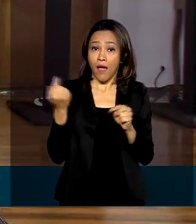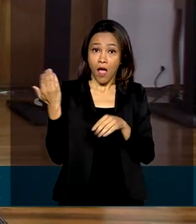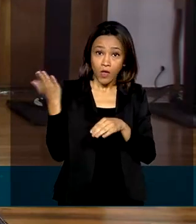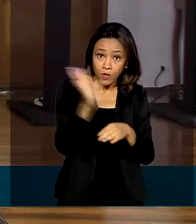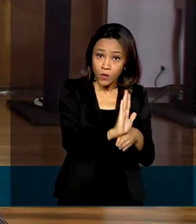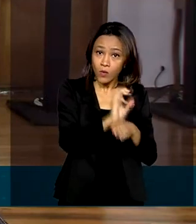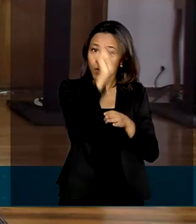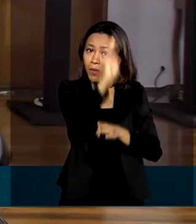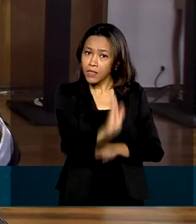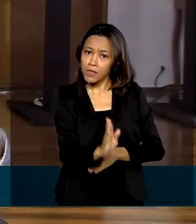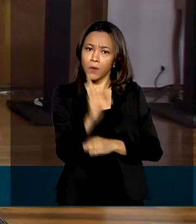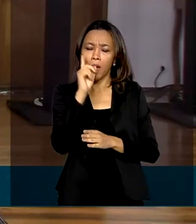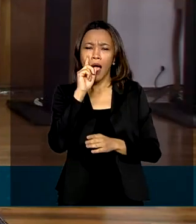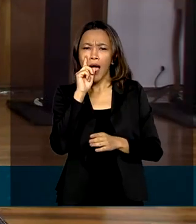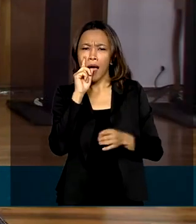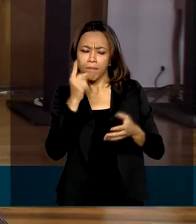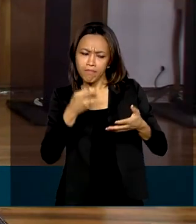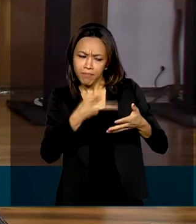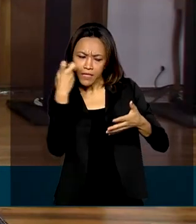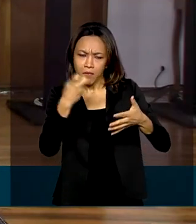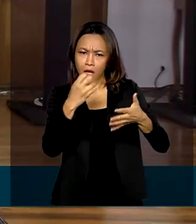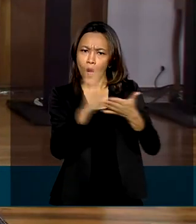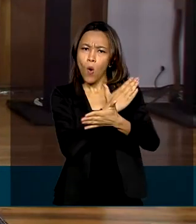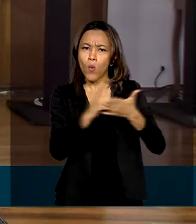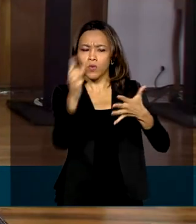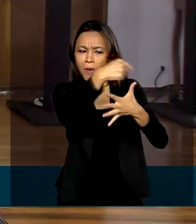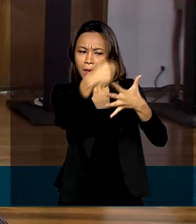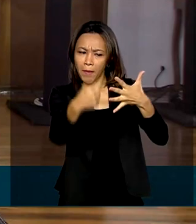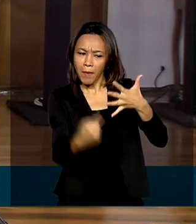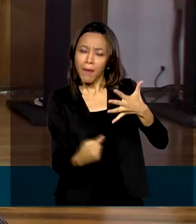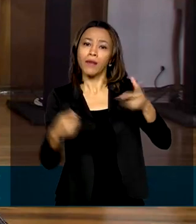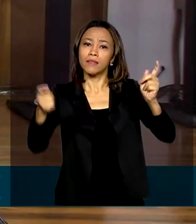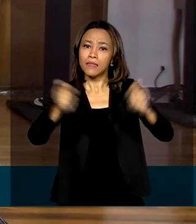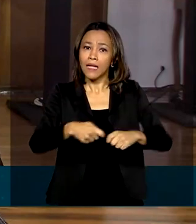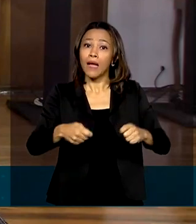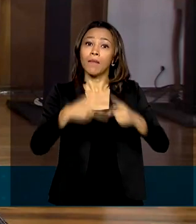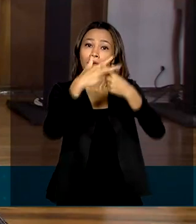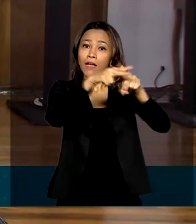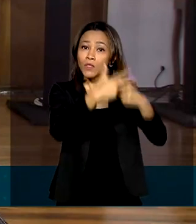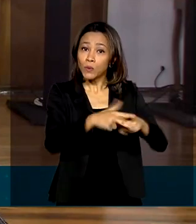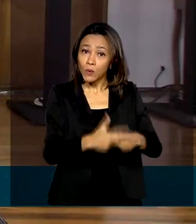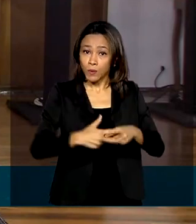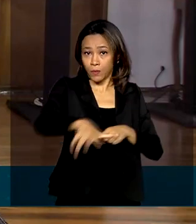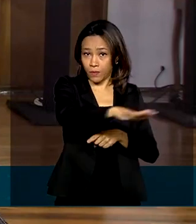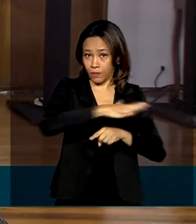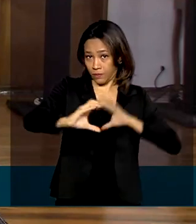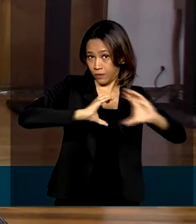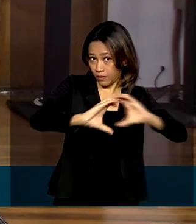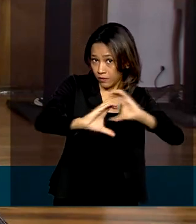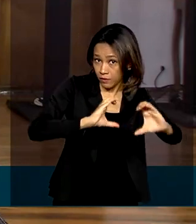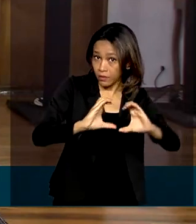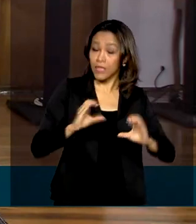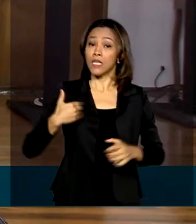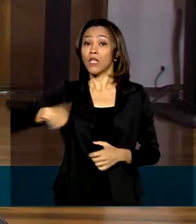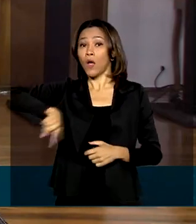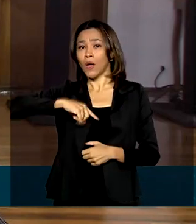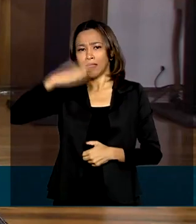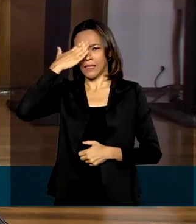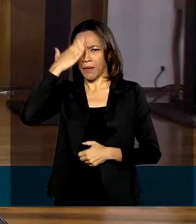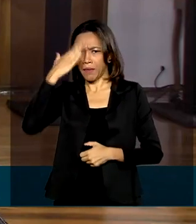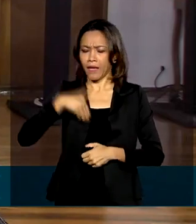Brasil a identificar alguns ajustes que podem ser feitos no setor de comunicações. A gente sabe que por aqui a questão da